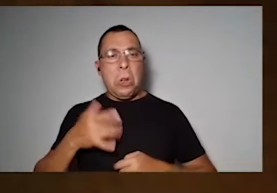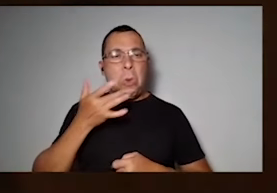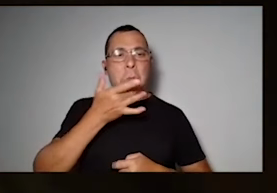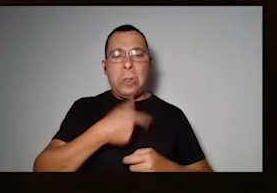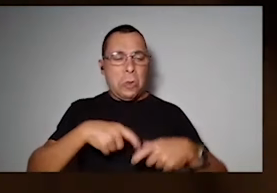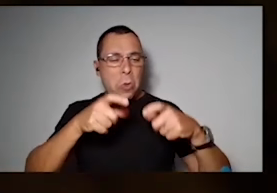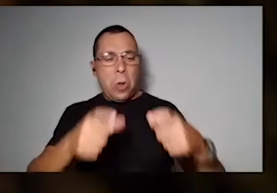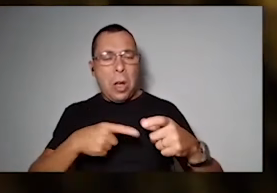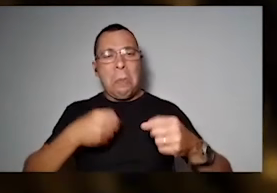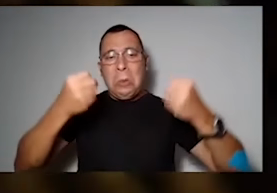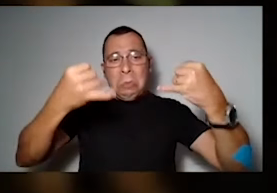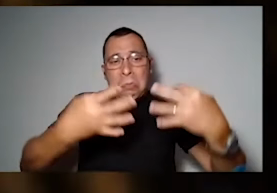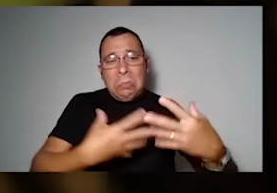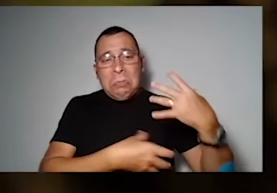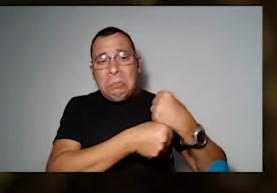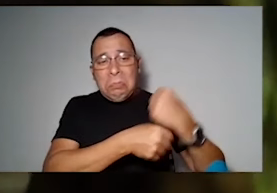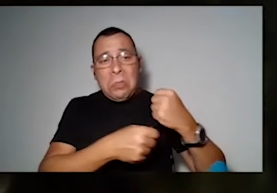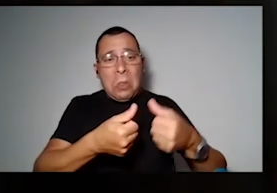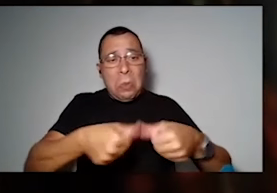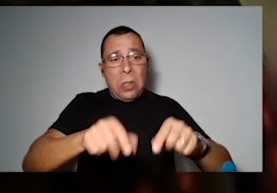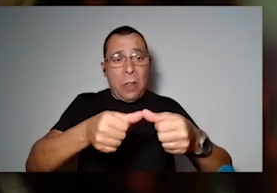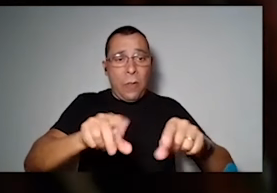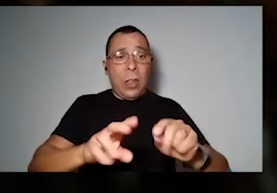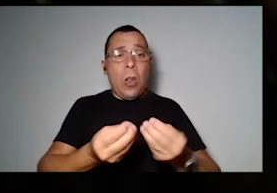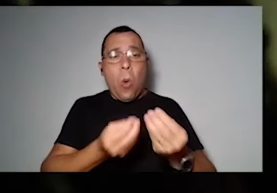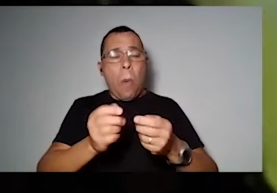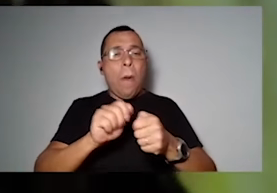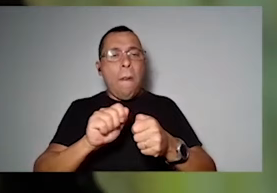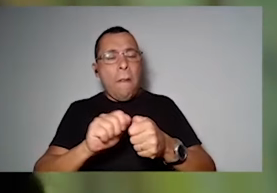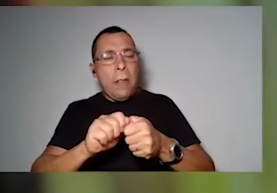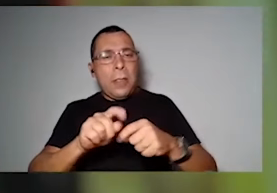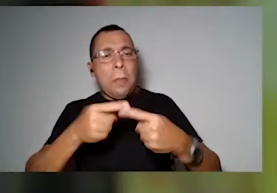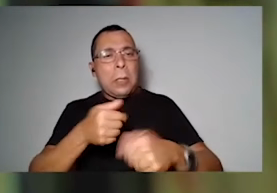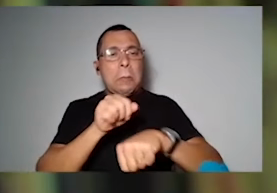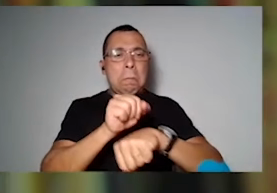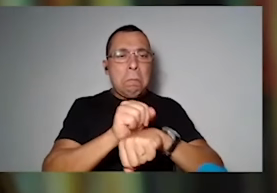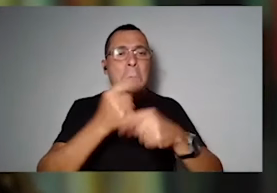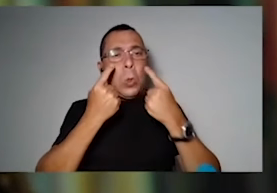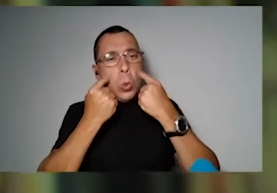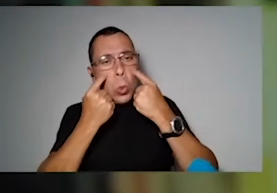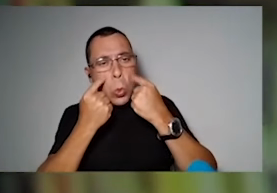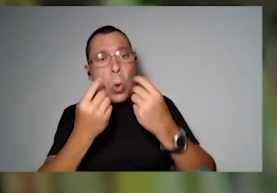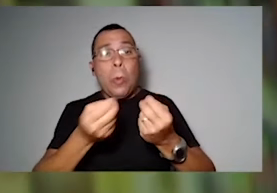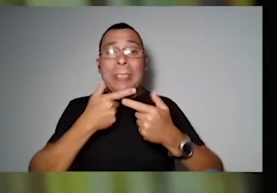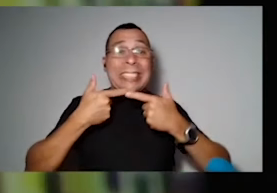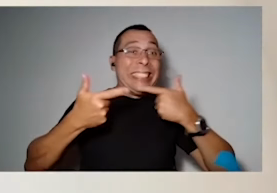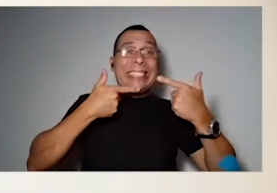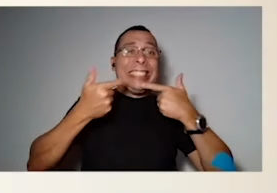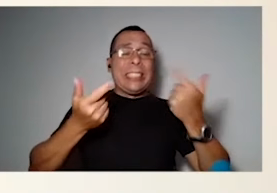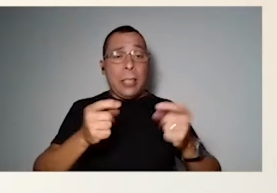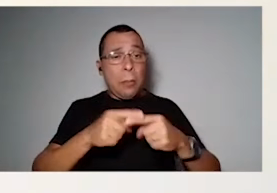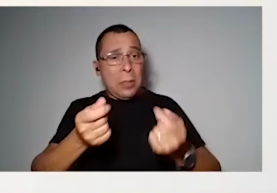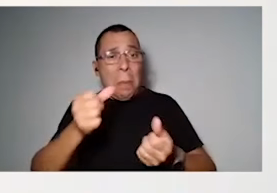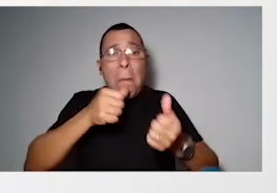Nunca gostei de um lugar só pra contar. E se eu fico exatamente no mesmo lugar, vocês me pesam expectativa e esperam que eu chore ou esperam